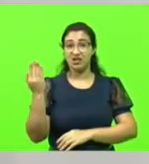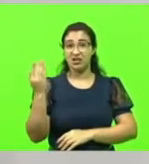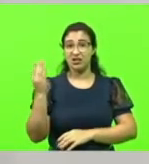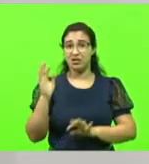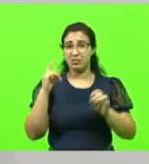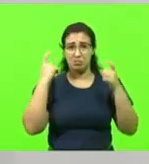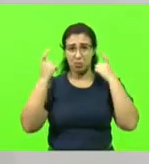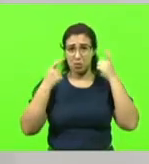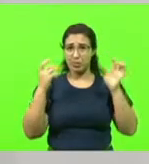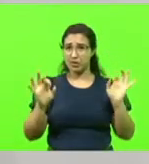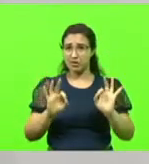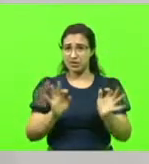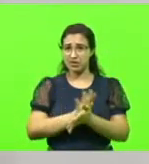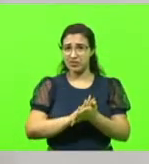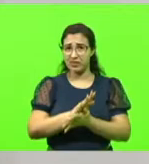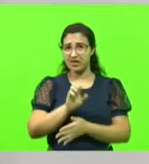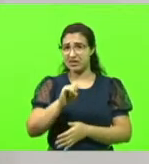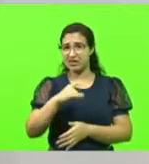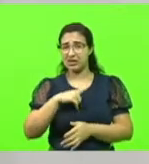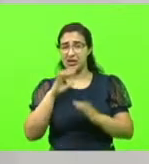tinha família,